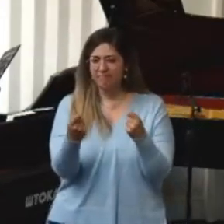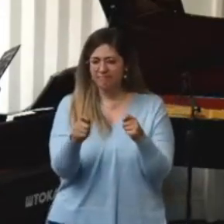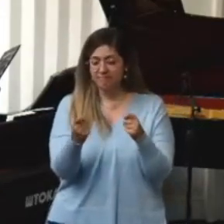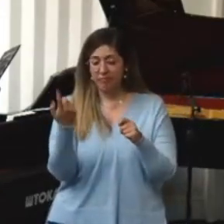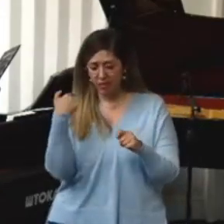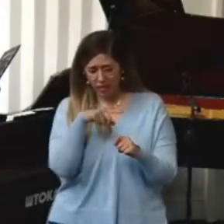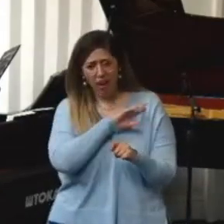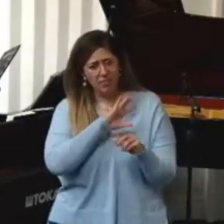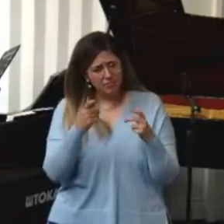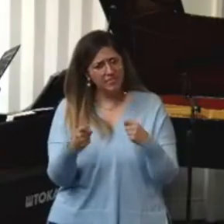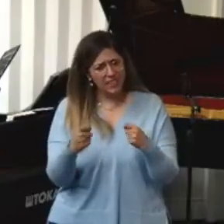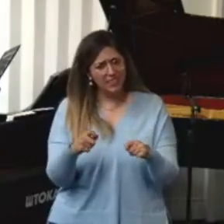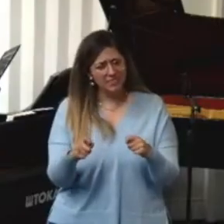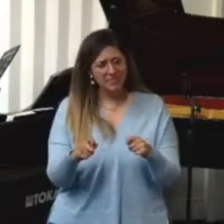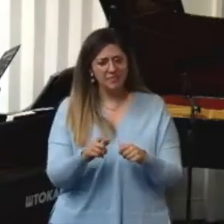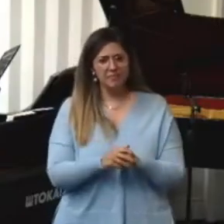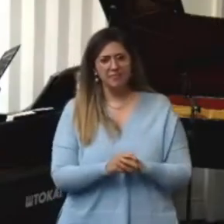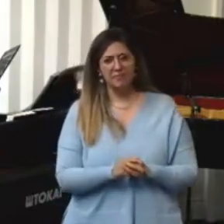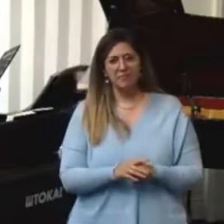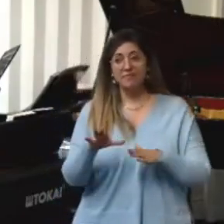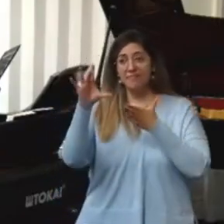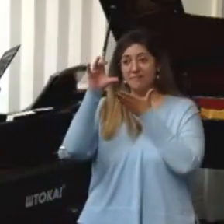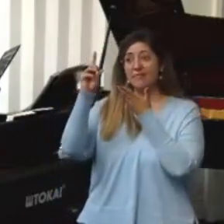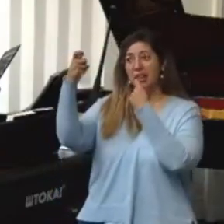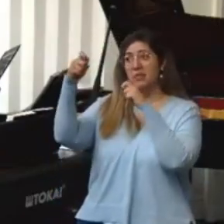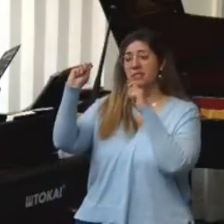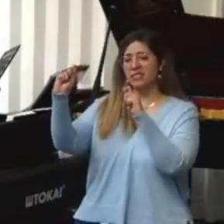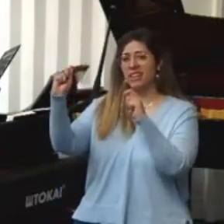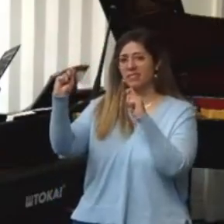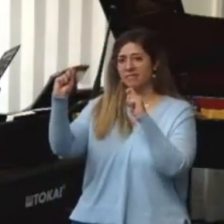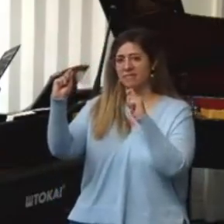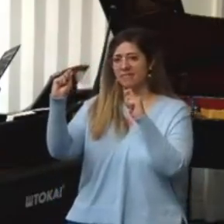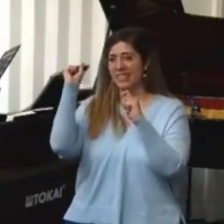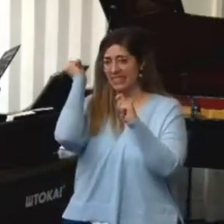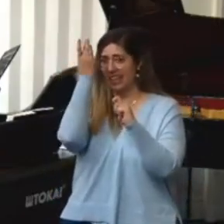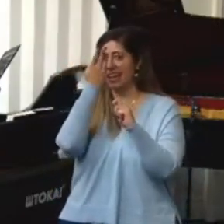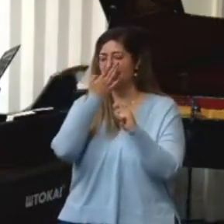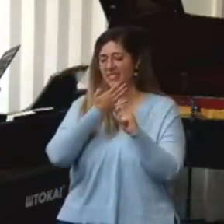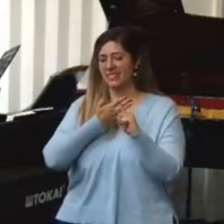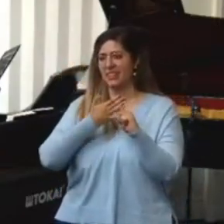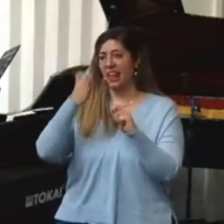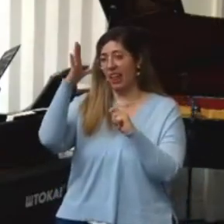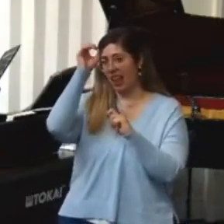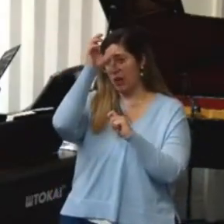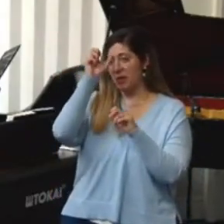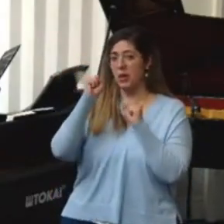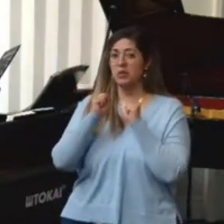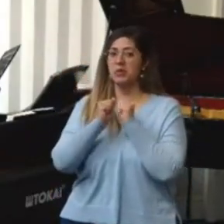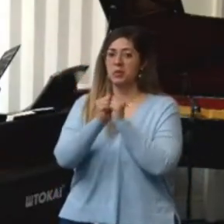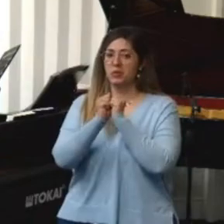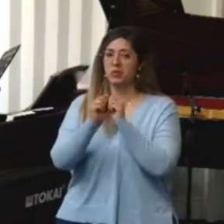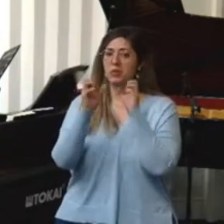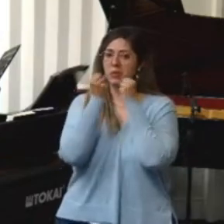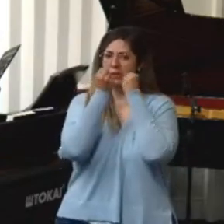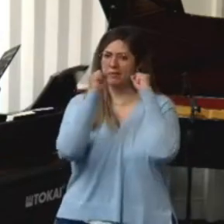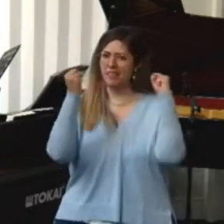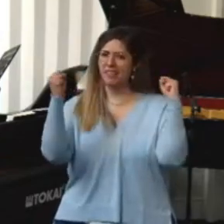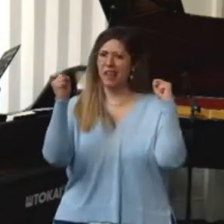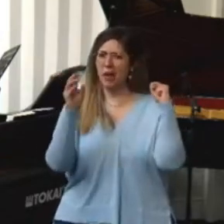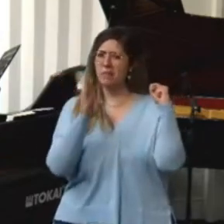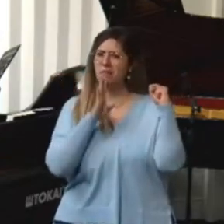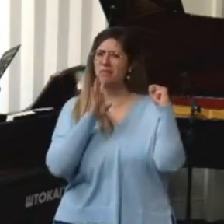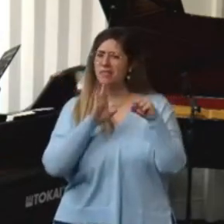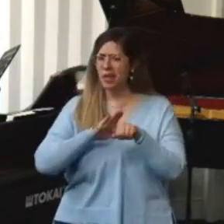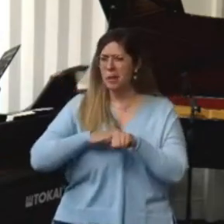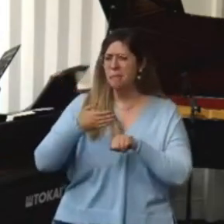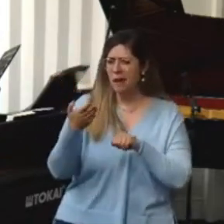disso, nós precisamos disso. Que Ele nos dê essa condição e que aprendamos com Sansão. E se você quiser conhecer um